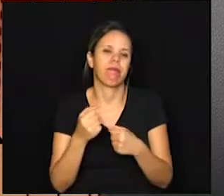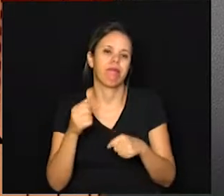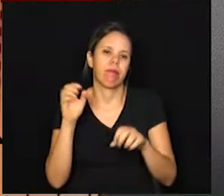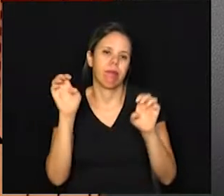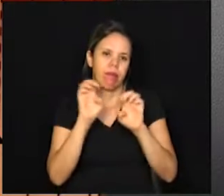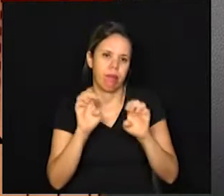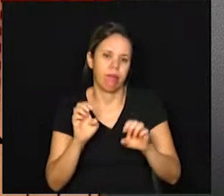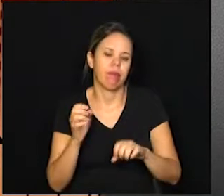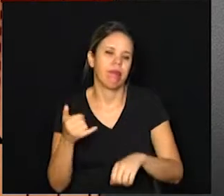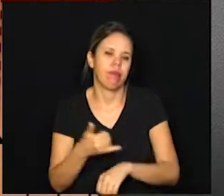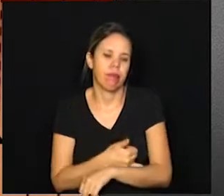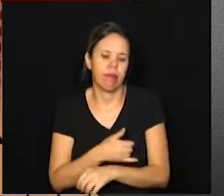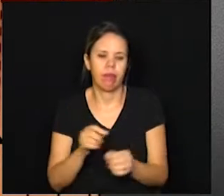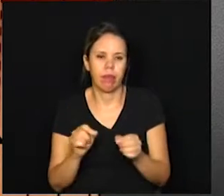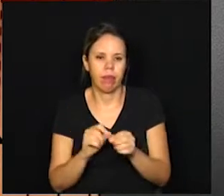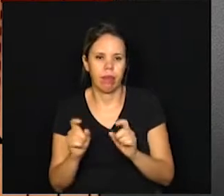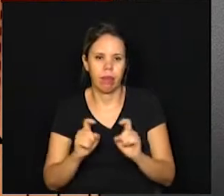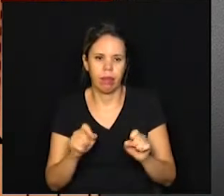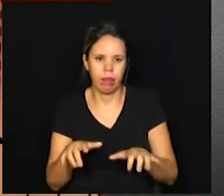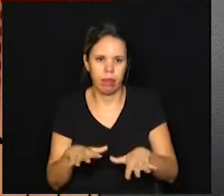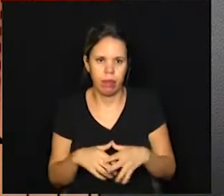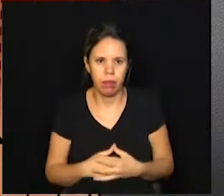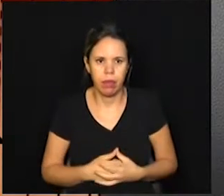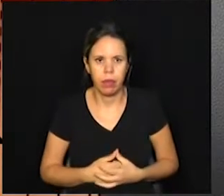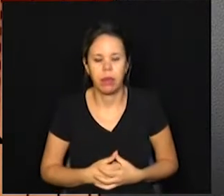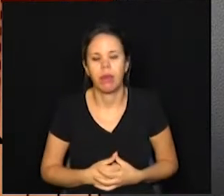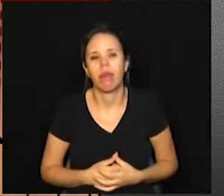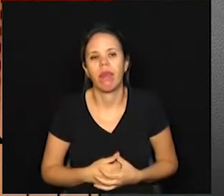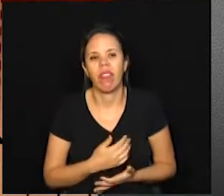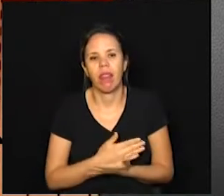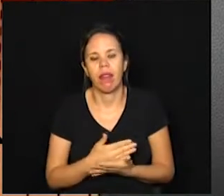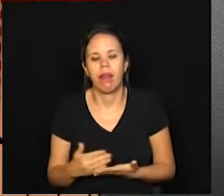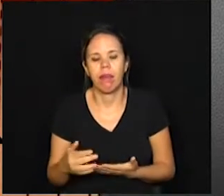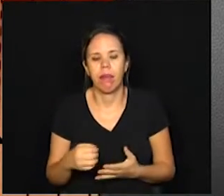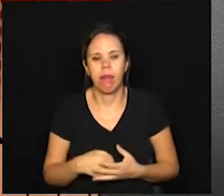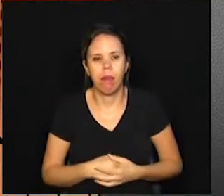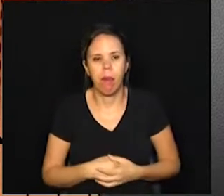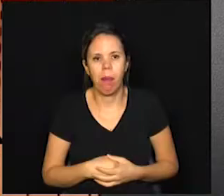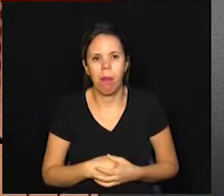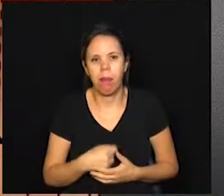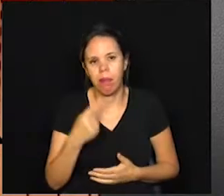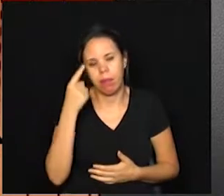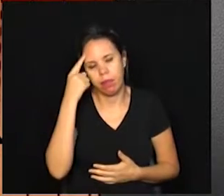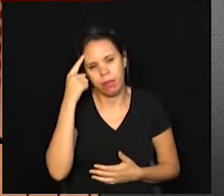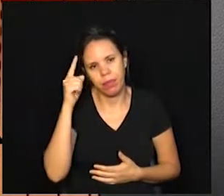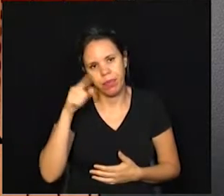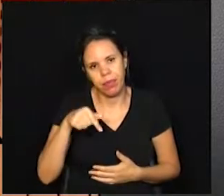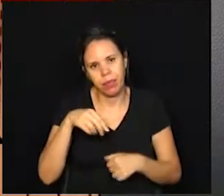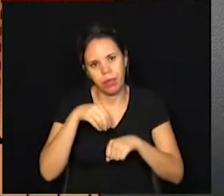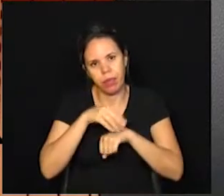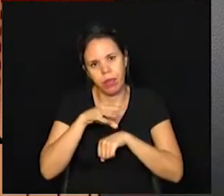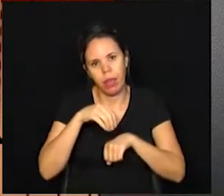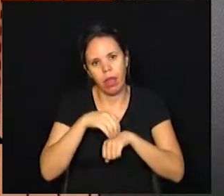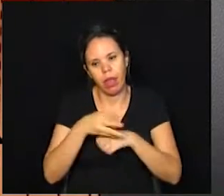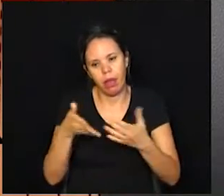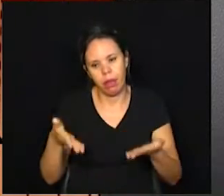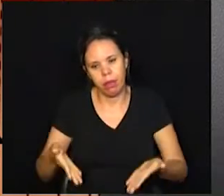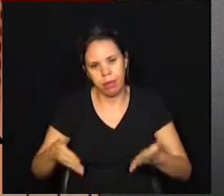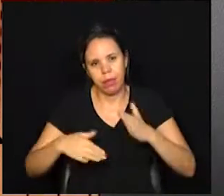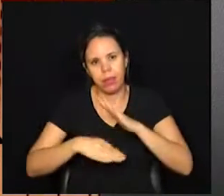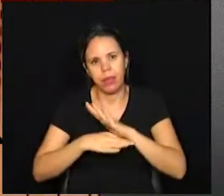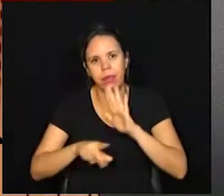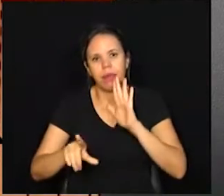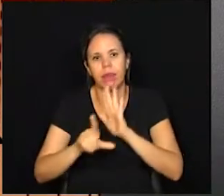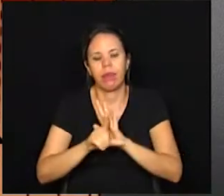fazer essa audiência. E, inicialmente, a ideia de trazermos para essa Casa de